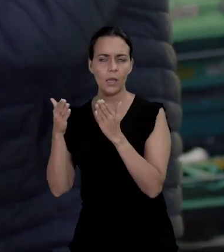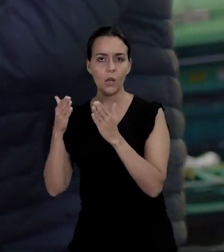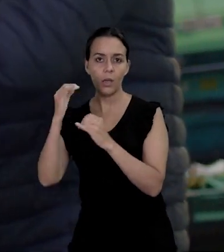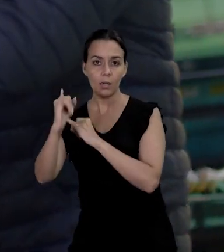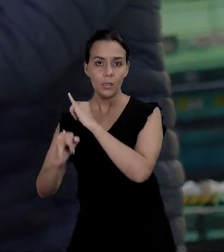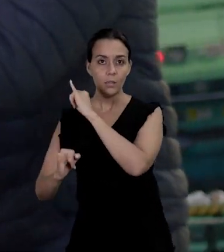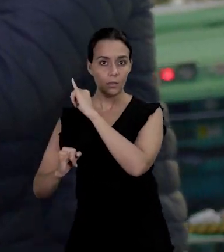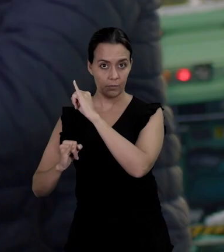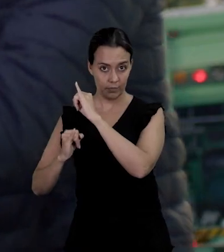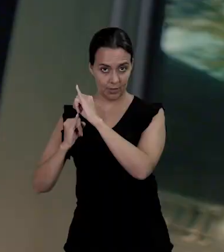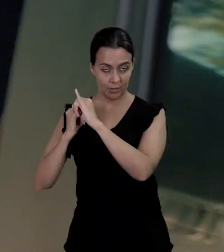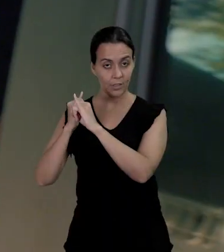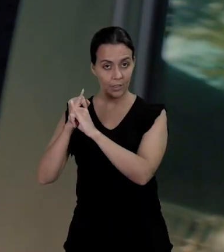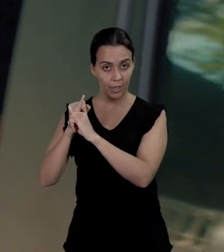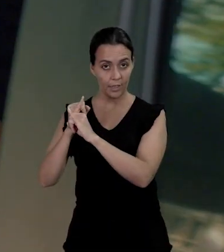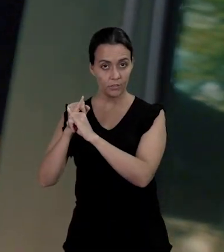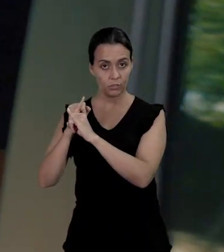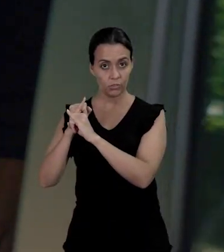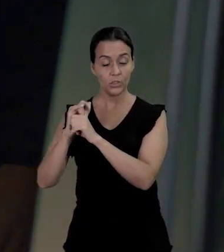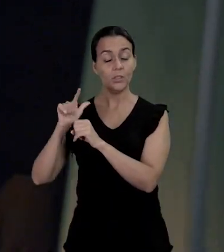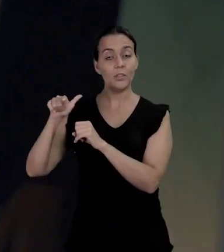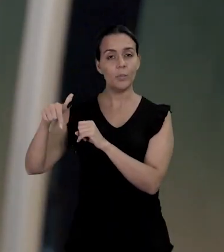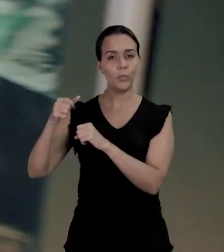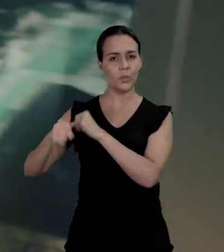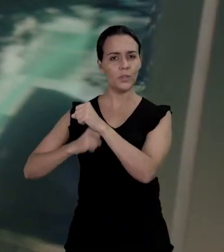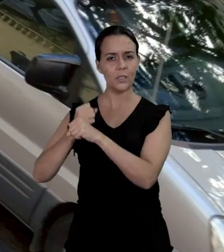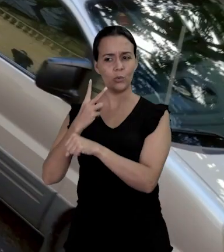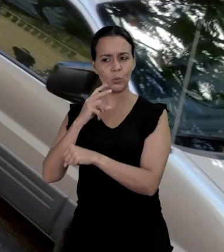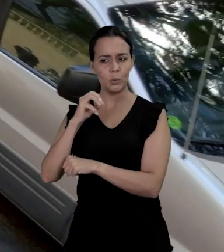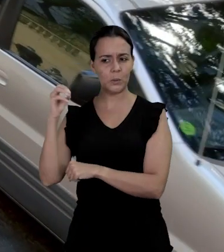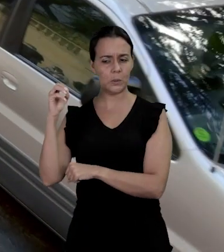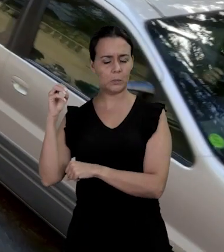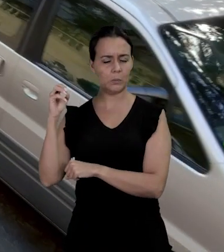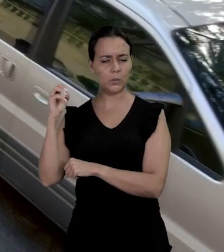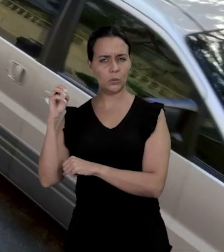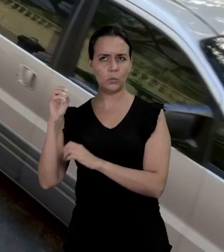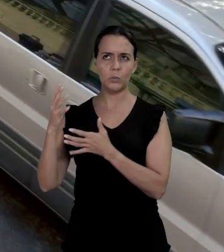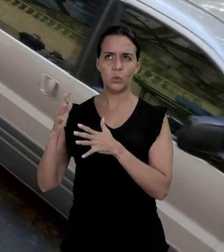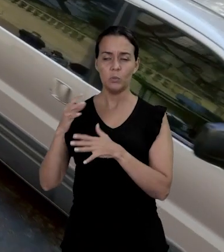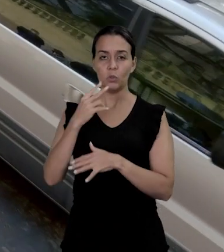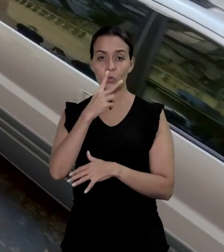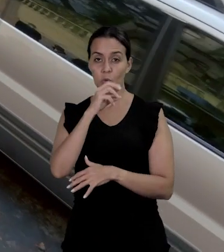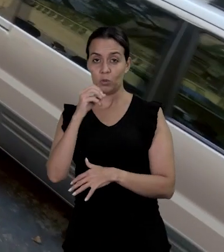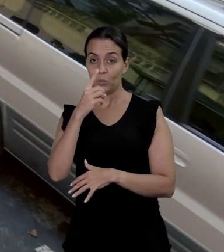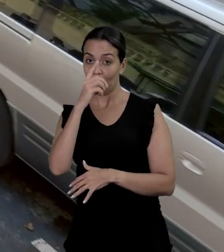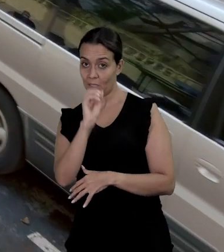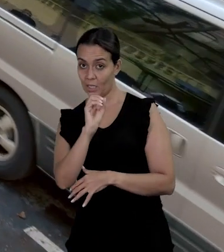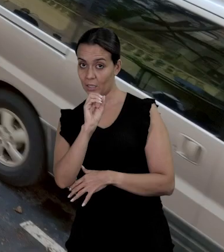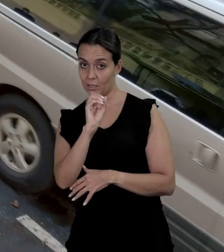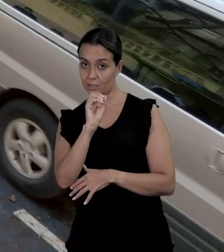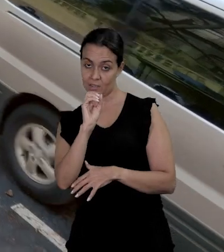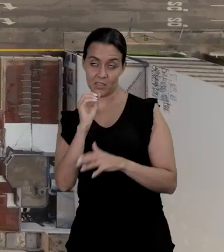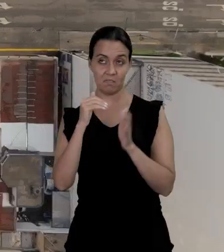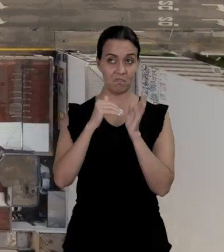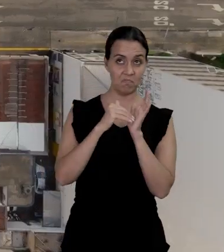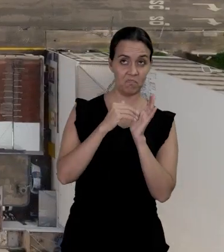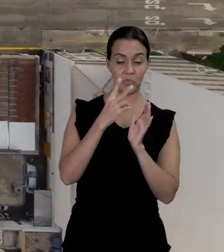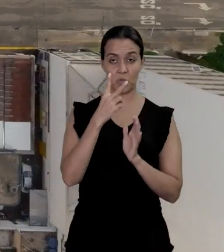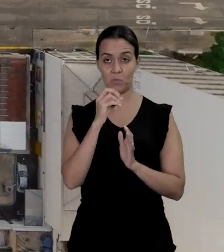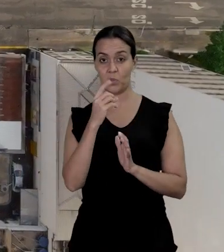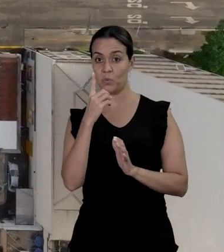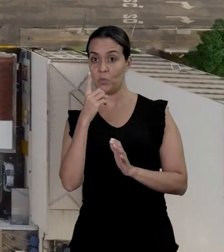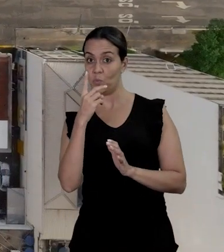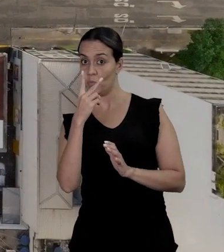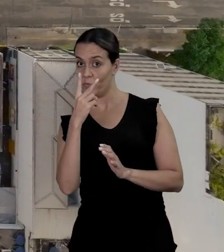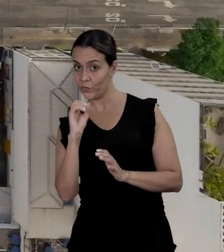Entre 2010 e 2020, a gente tem uma transformação, o mobile especialmente transforma muito a vida da gente e a nossa conexão